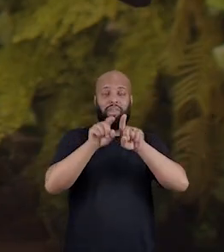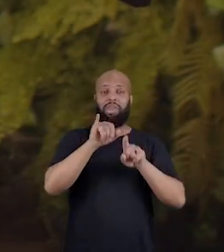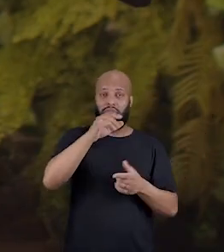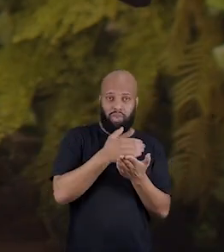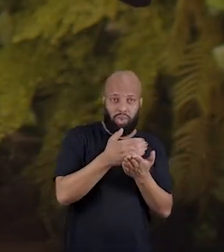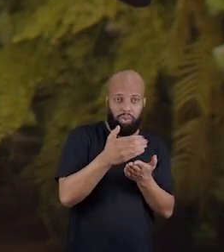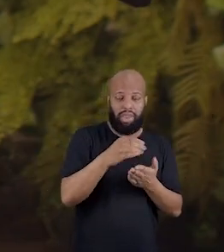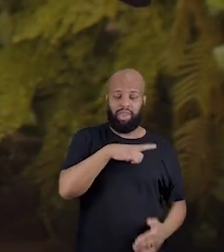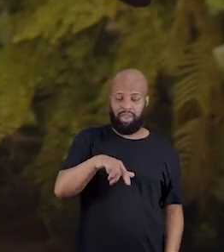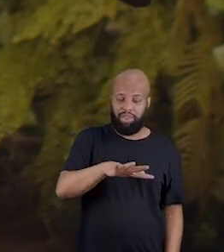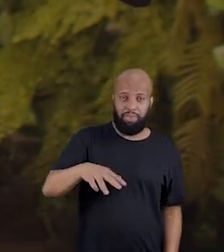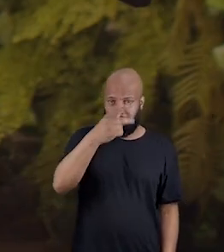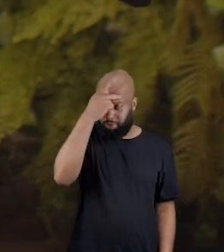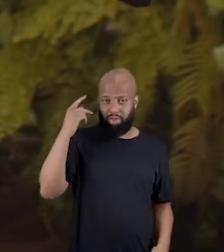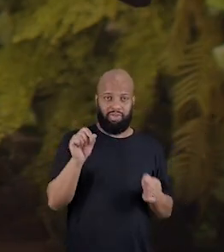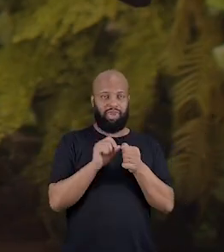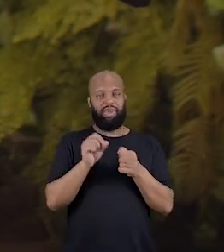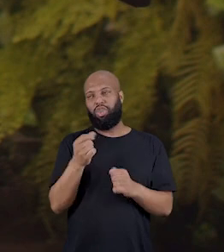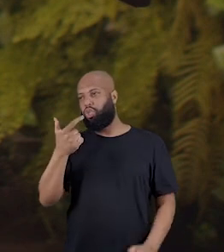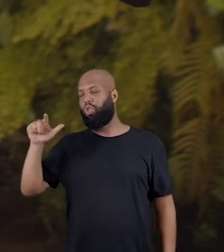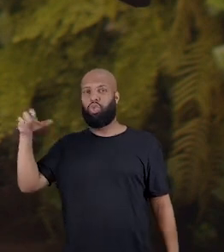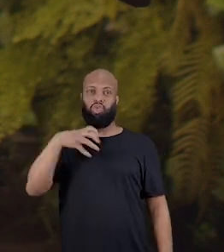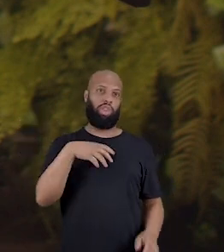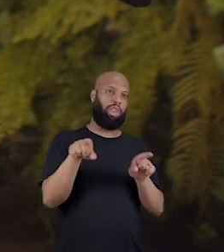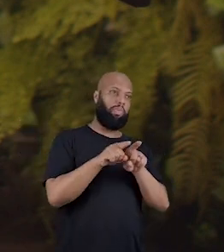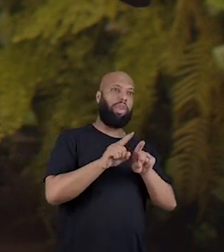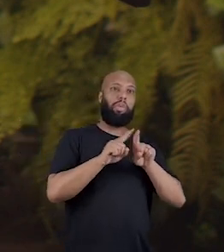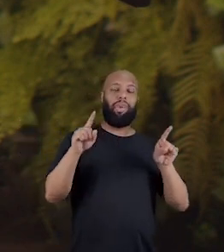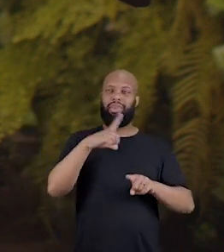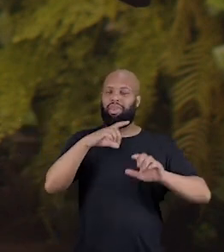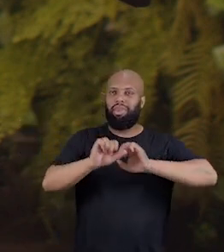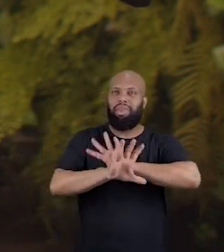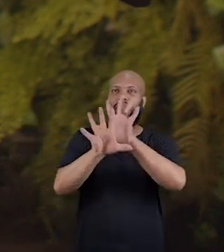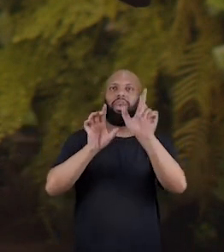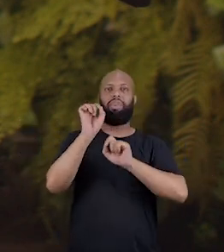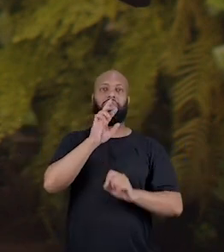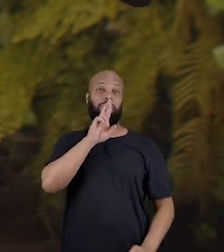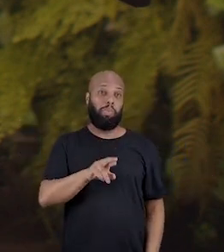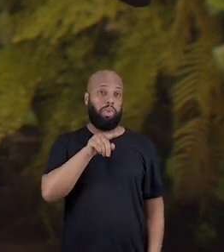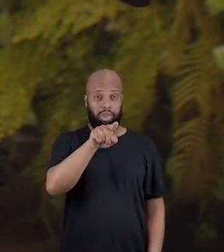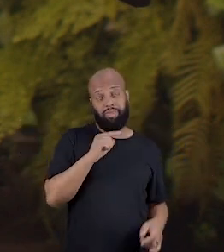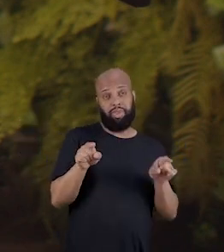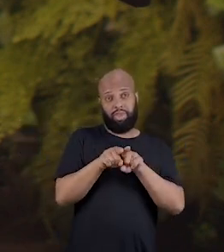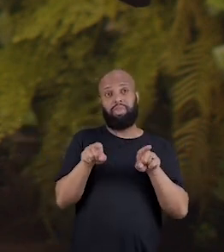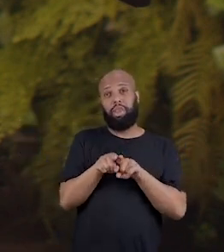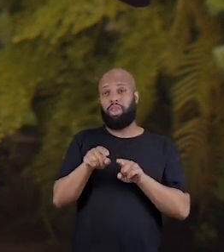qualquer coisa. Então, quando você começa a dar espaço para as pessoas fazerem de outras formas, mas você deixa muito claro qual que é o